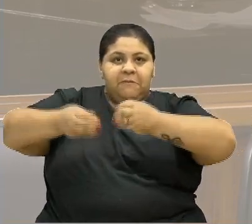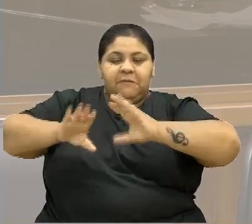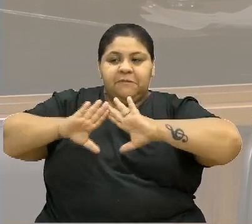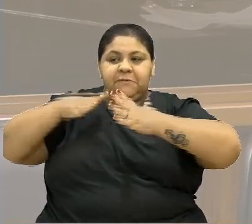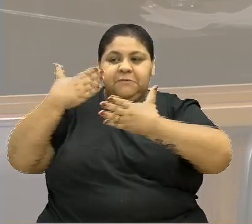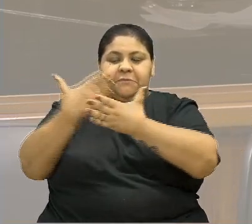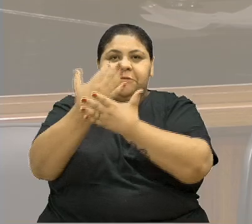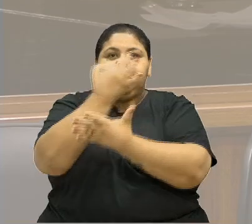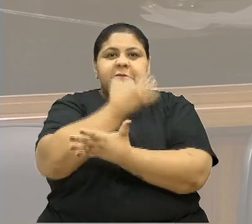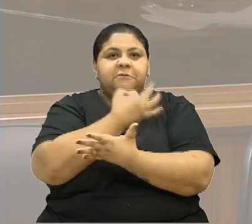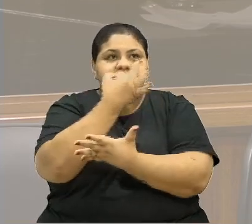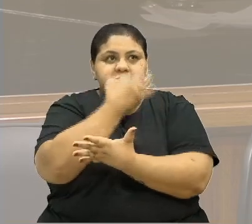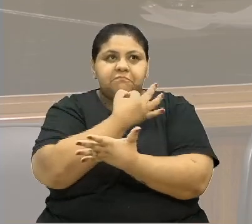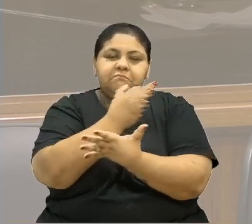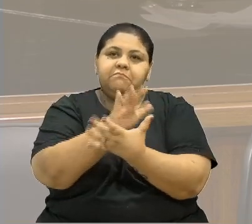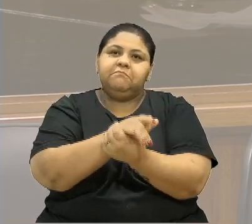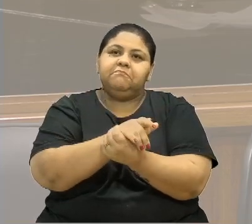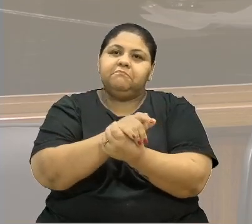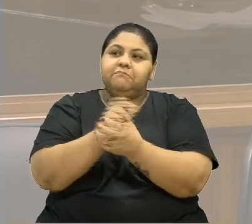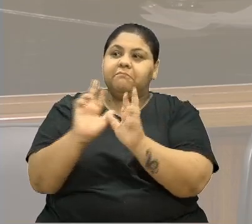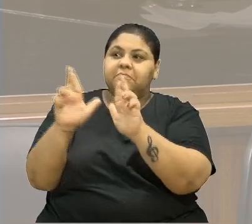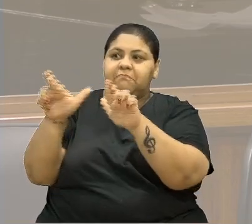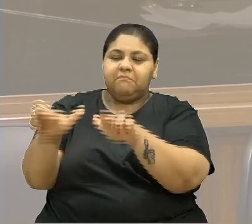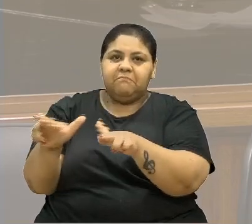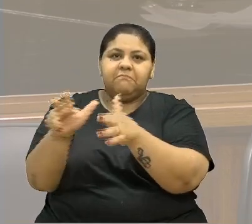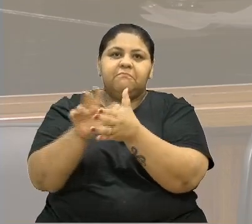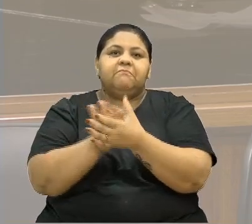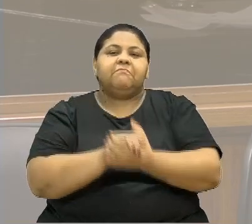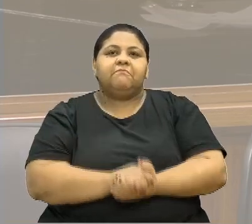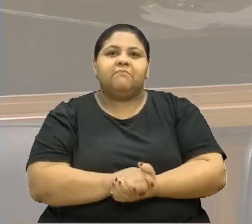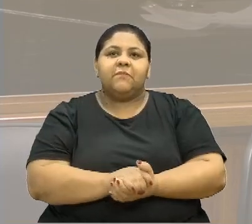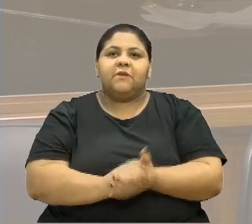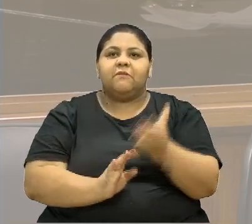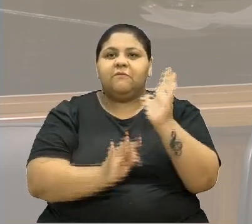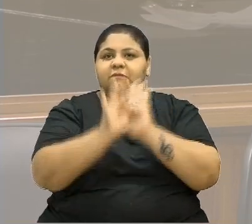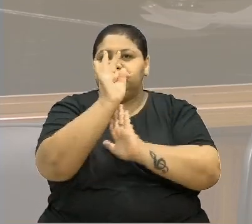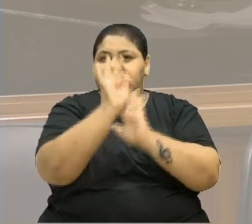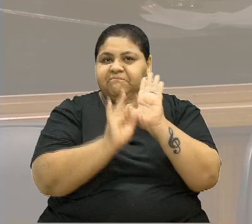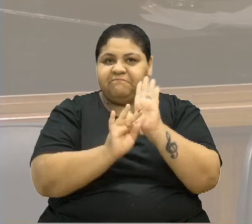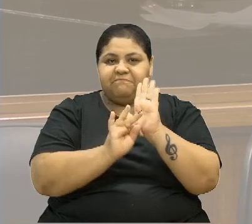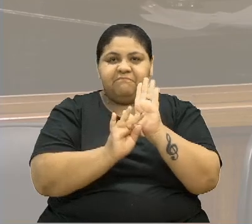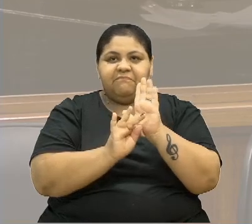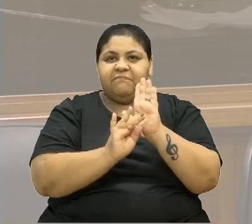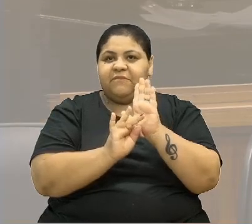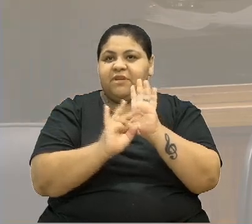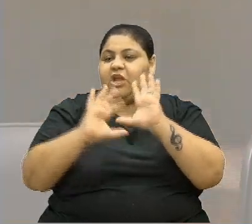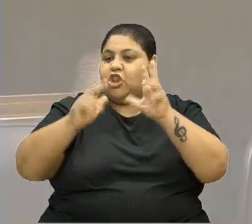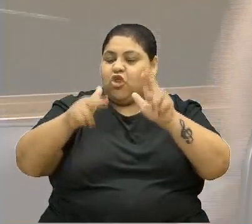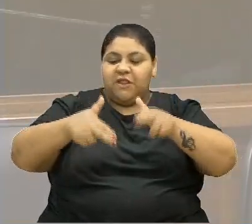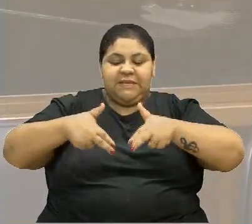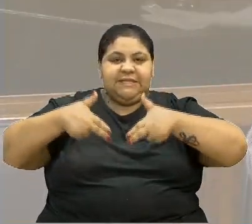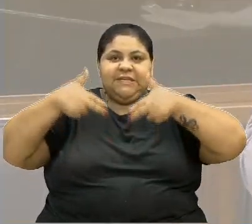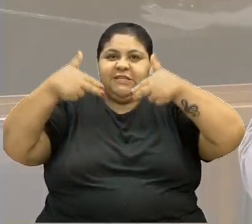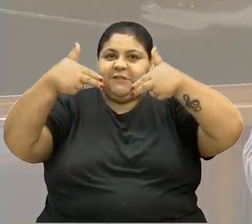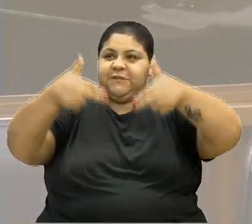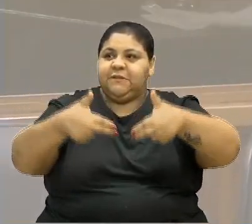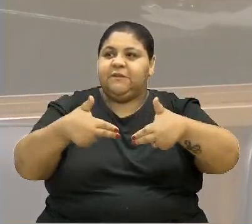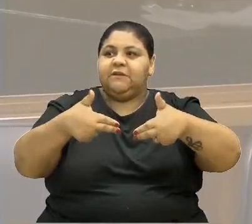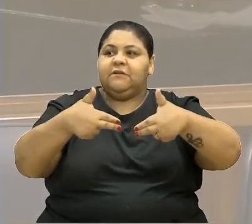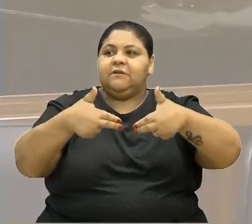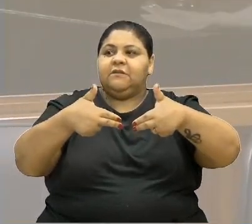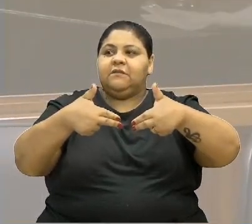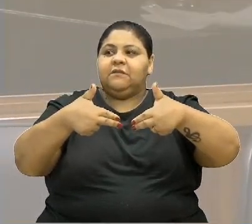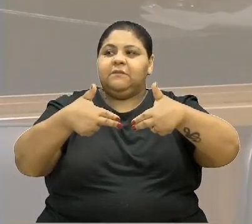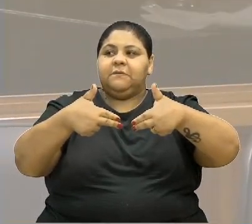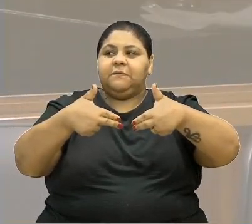de Caxias e da região, com textos sobre basicamente todas as etnias que